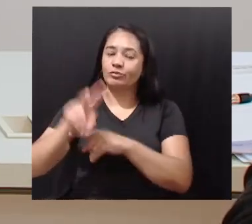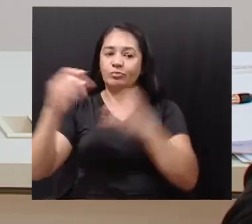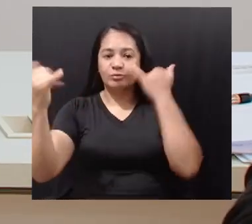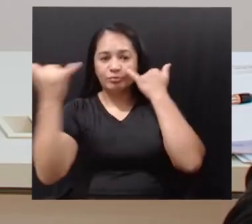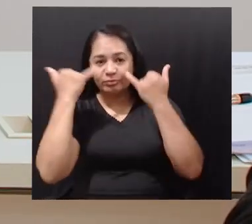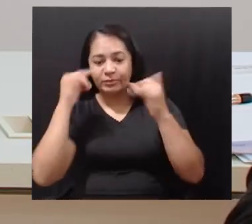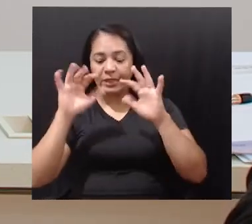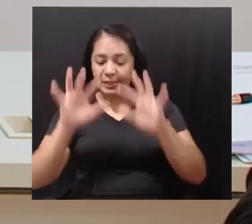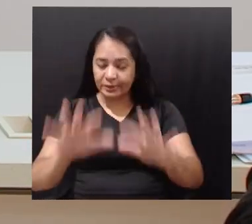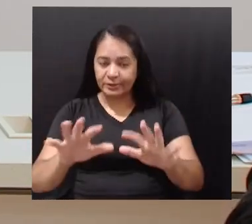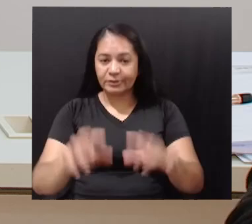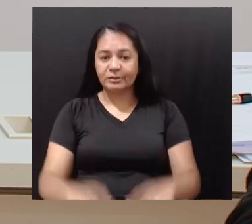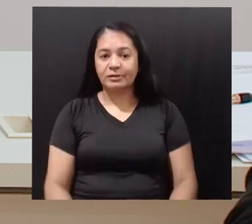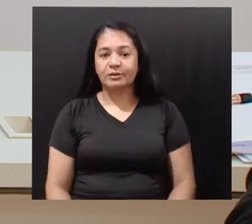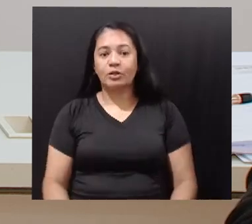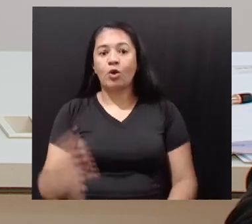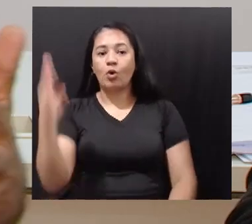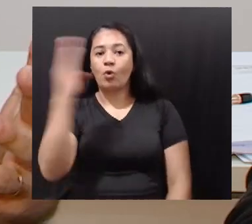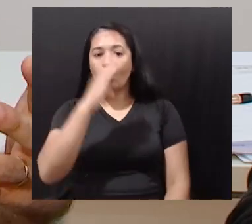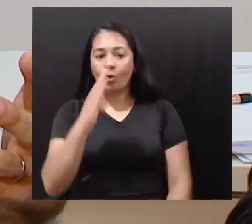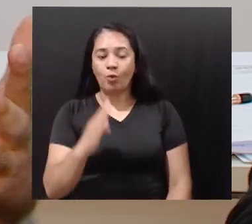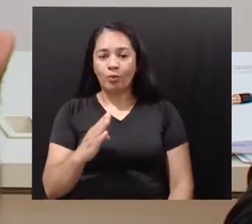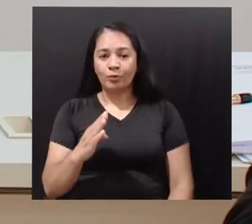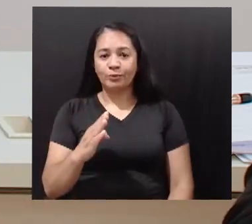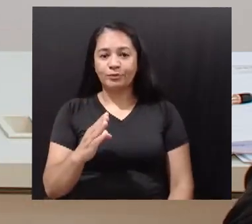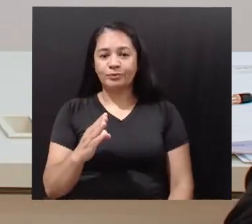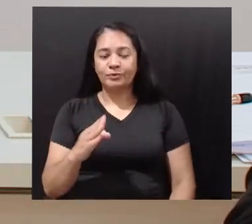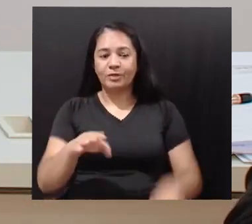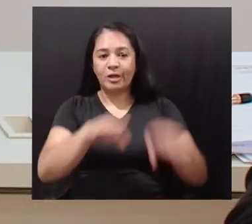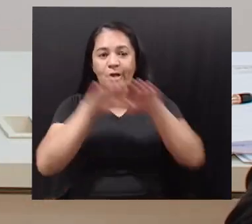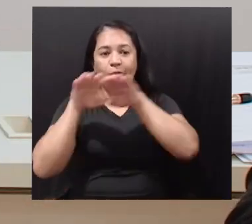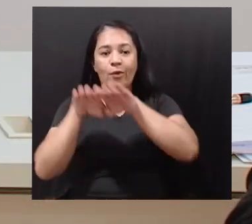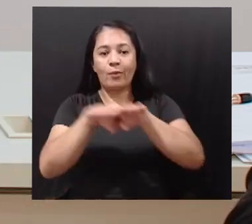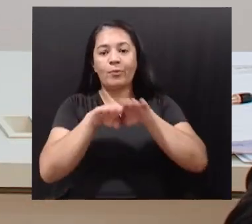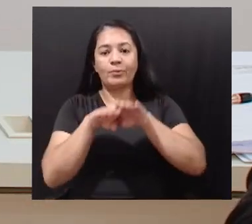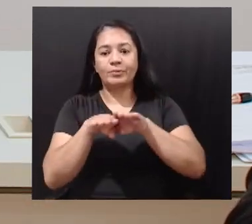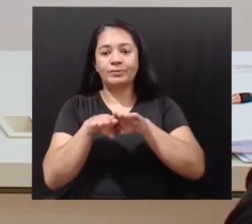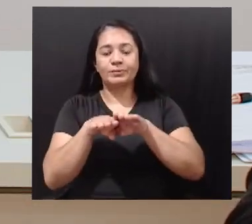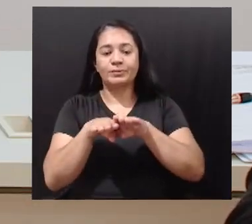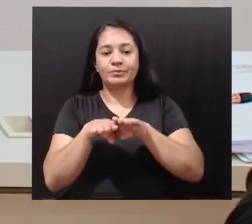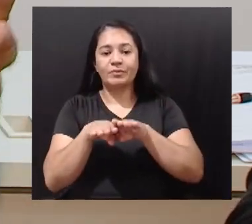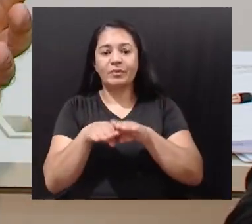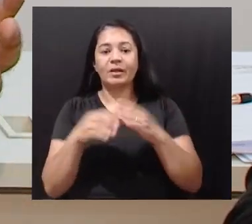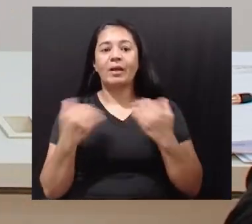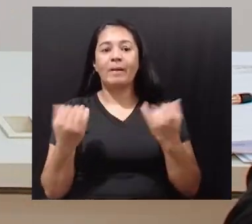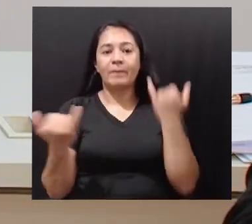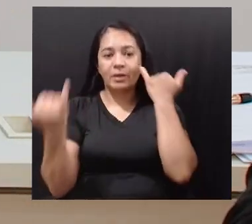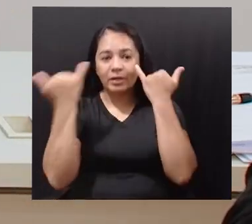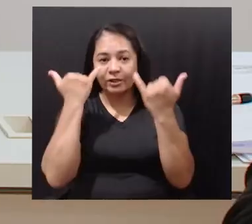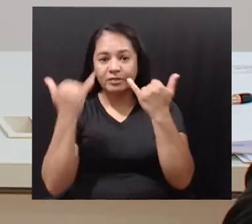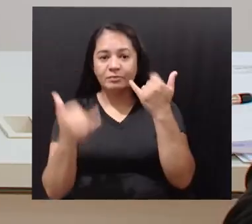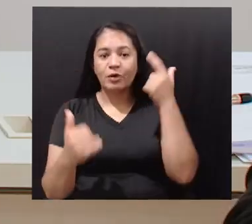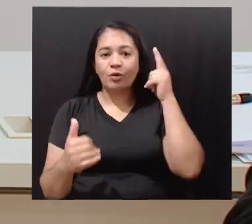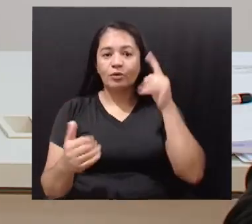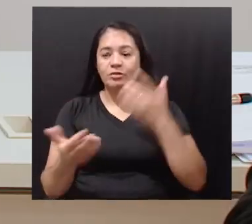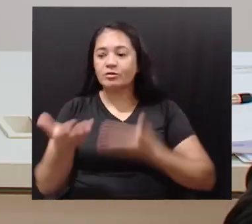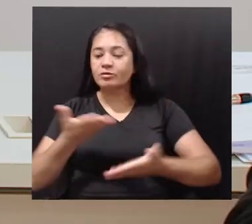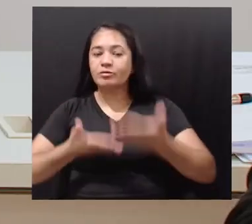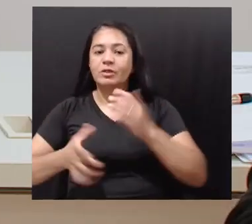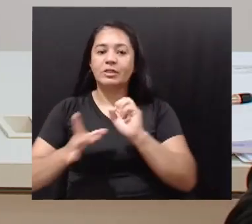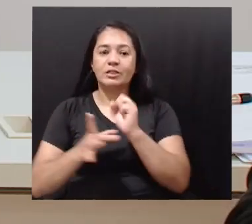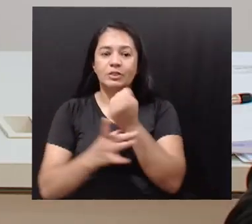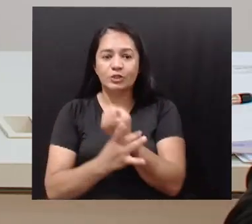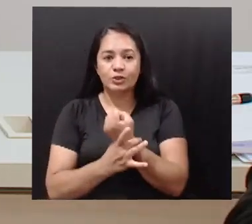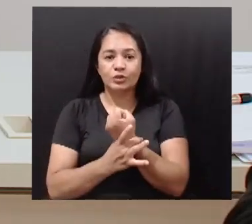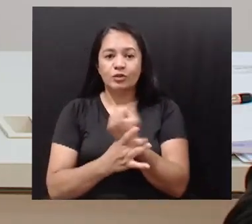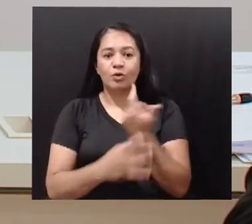coloca o Brasil em harmonia para que os dados eles possam trafegar de forma segura com outros